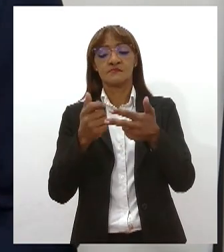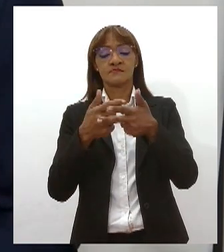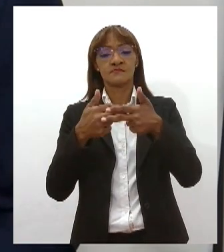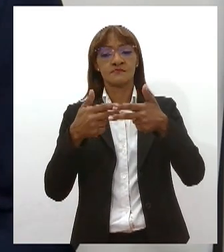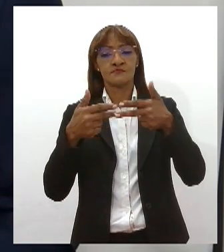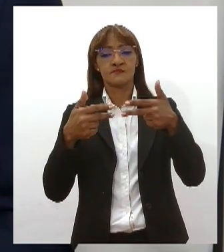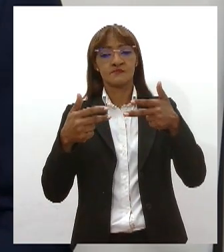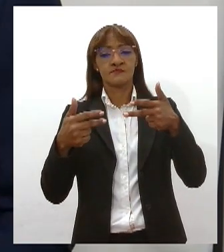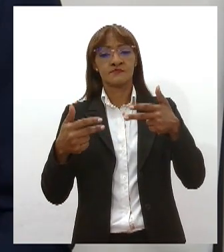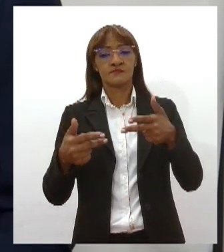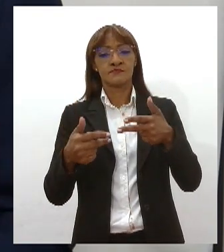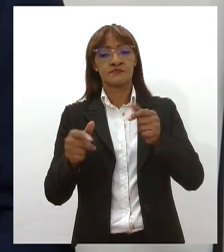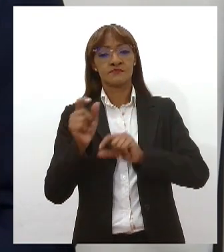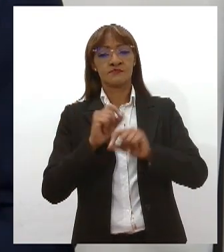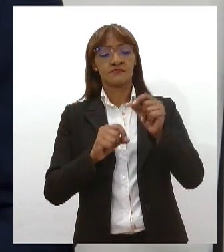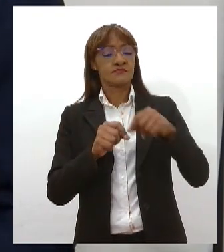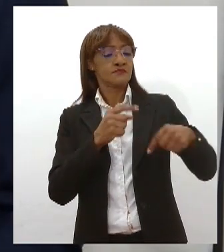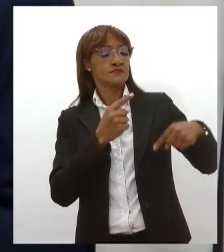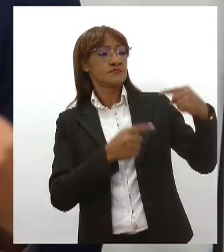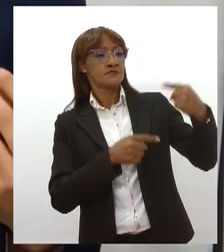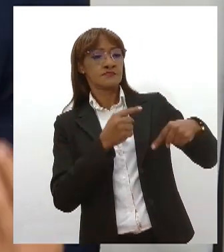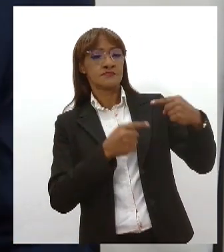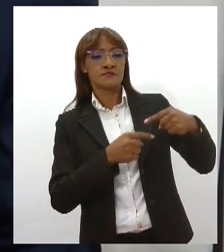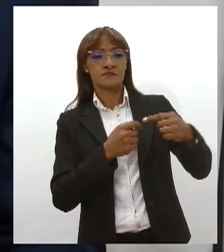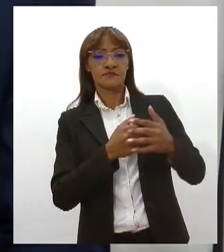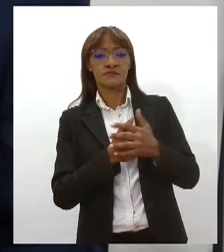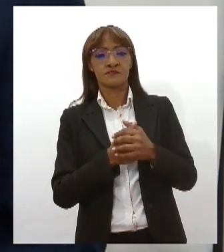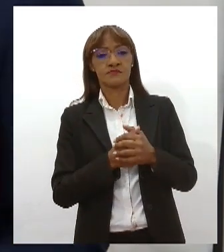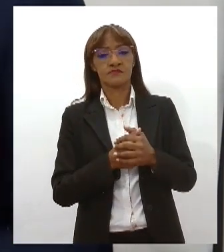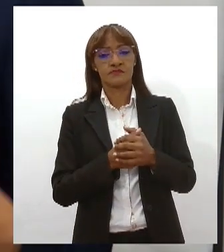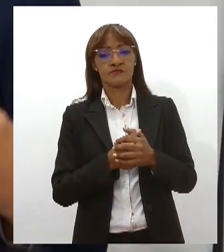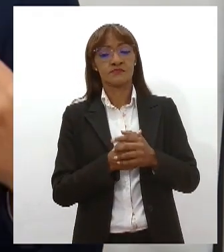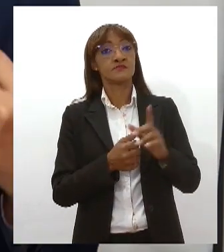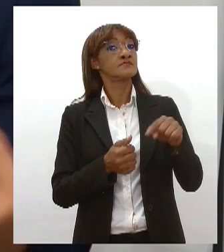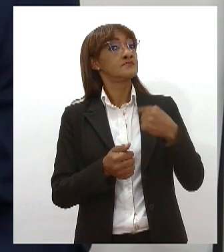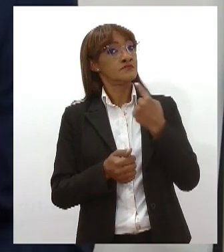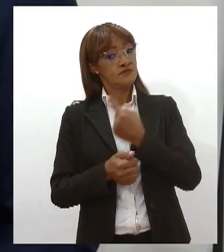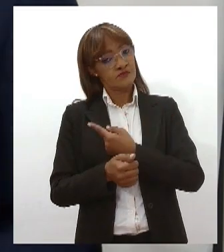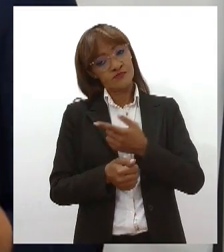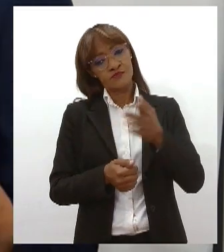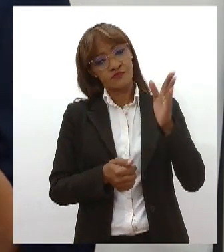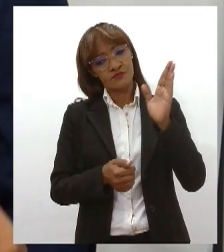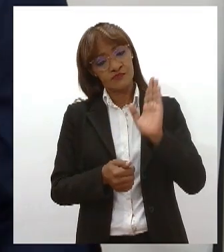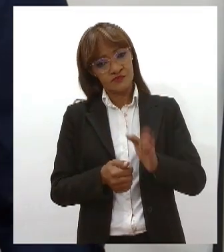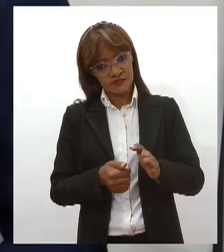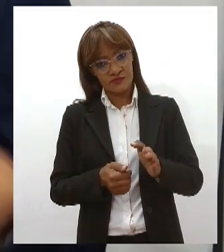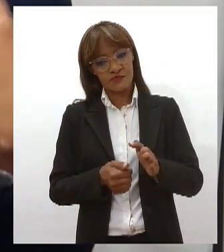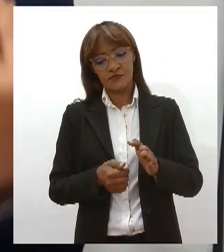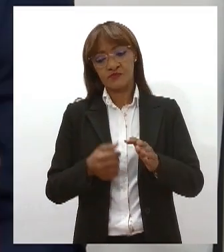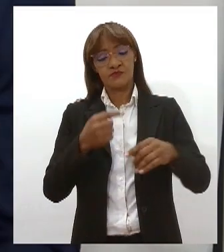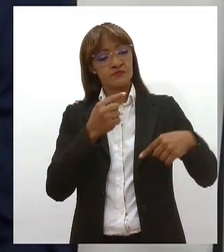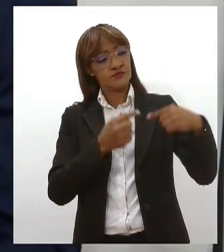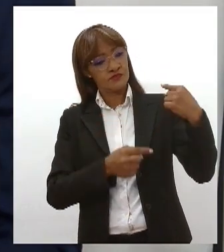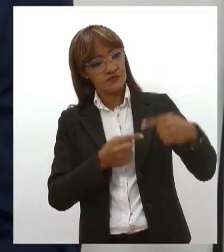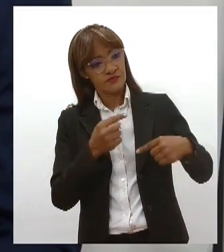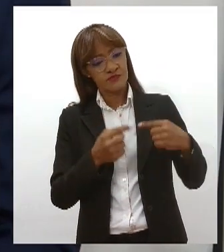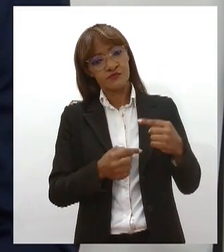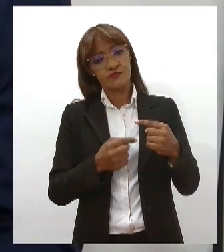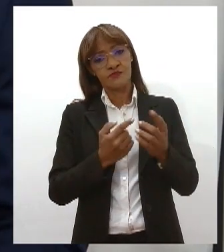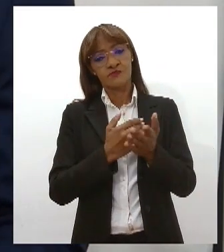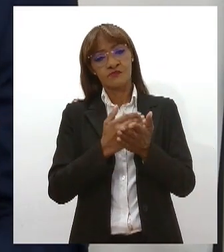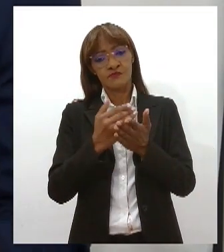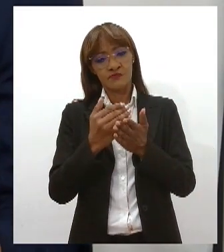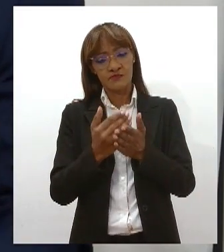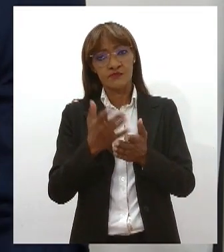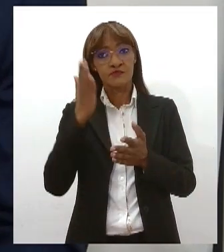serem debatidos durante essa live. Nós vamos, além de estabelecer, de dialogar, de começar a construir, na